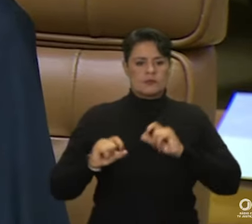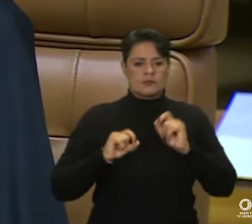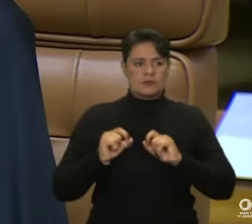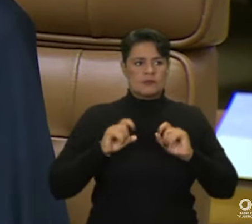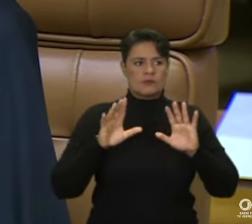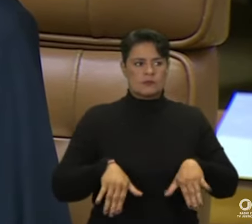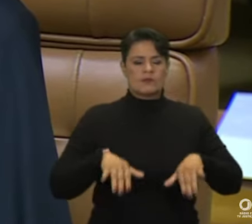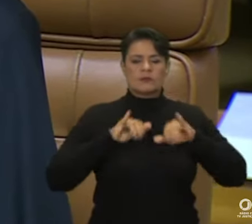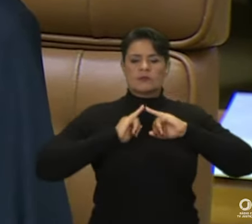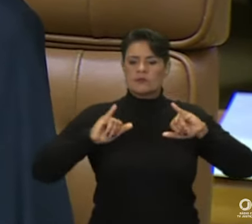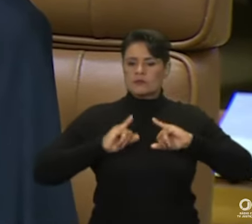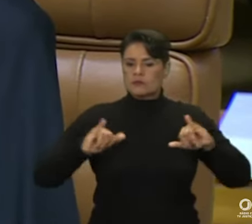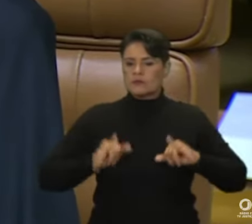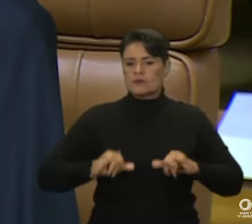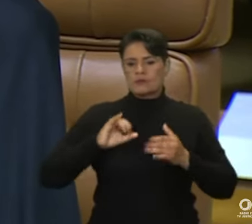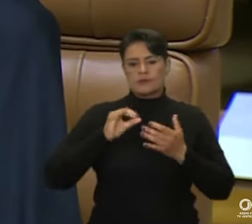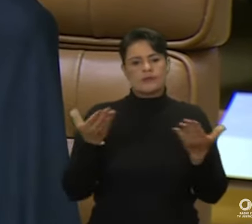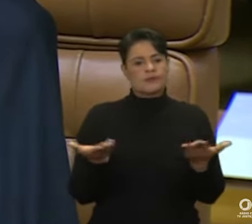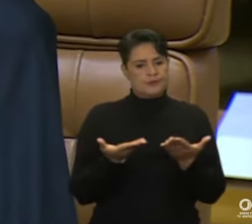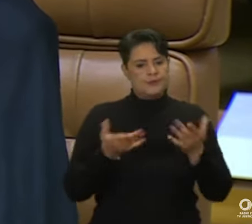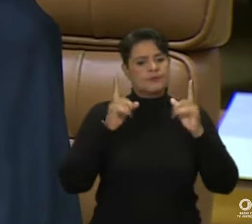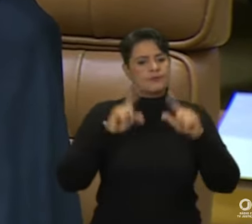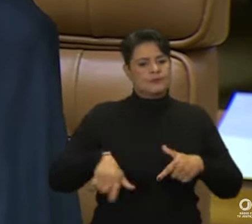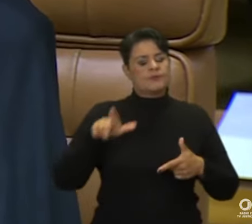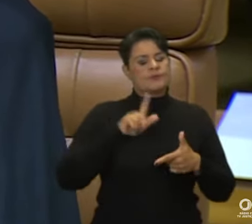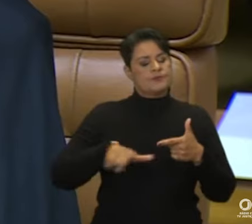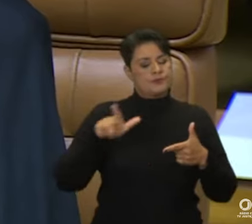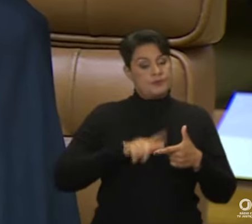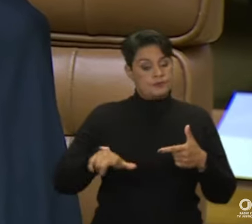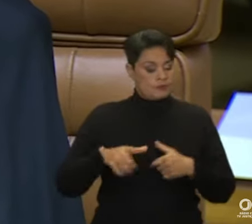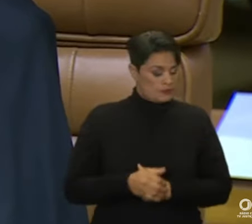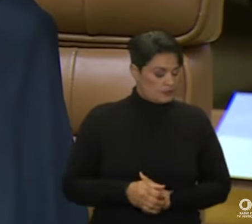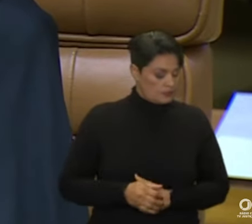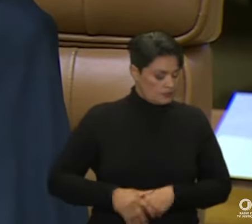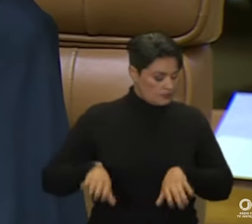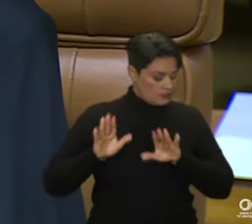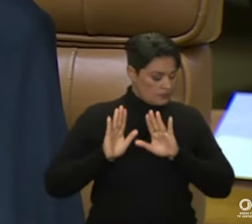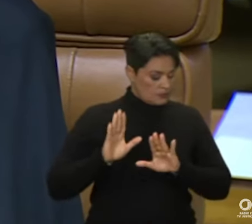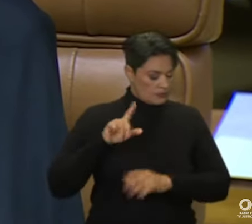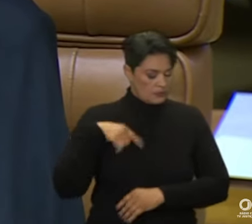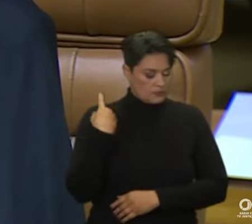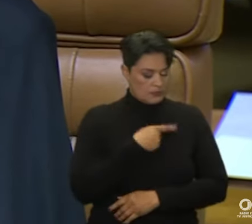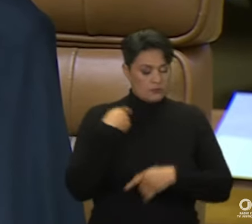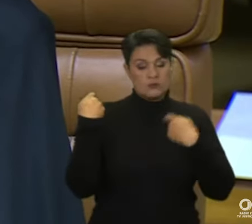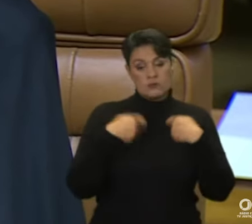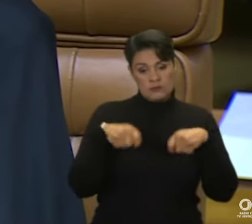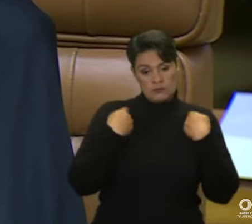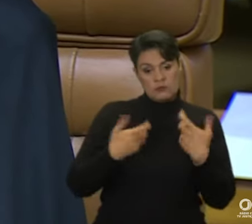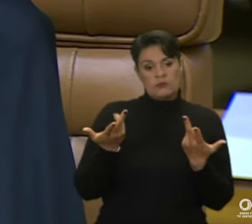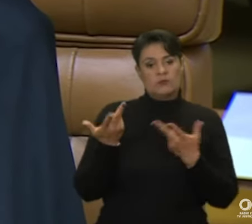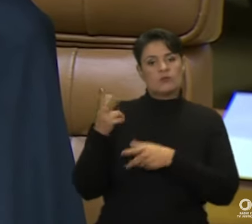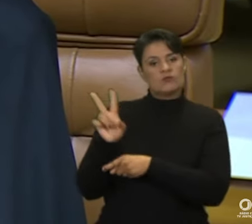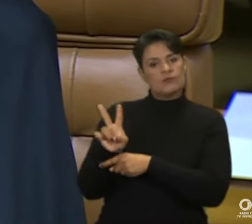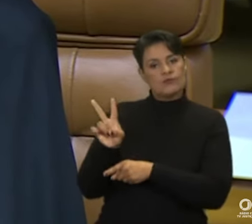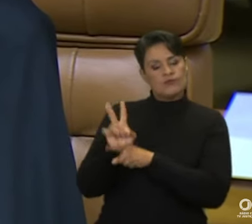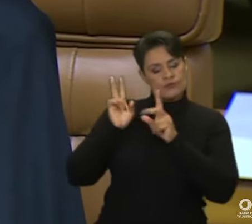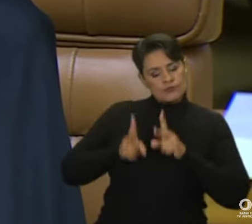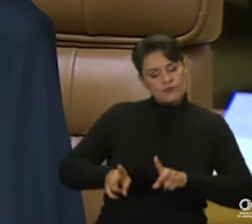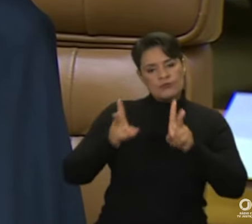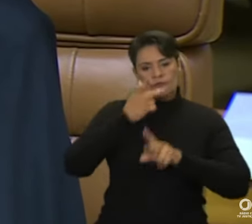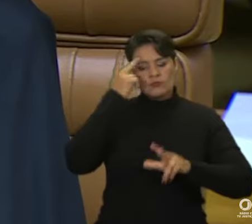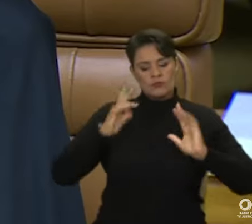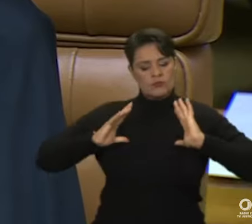arma política. Neste cenário, é fundamental que defendamos aqueles que, com coragem e retidão,